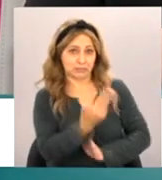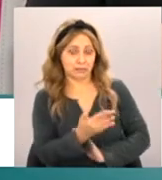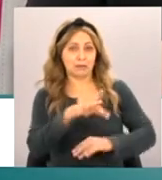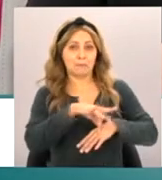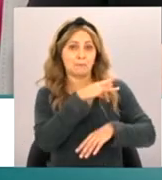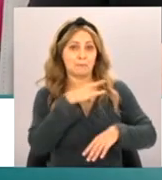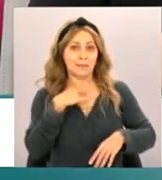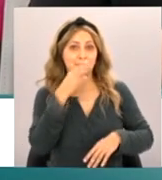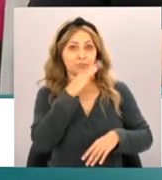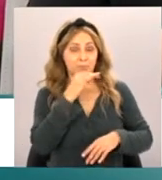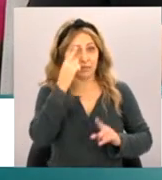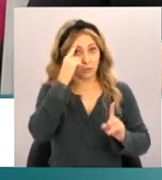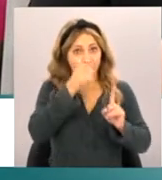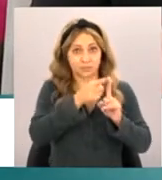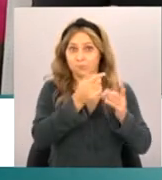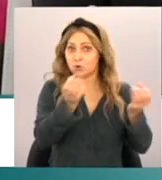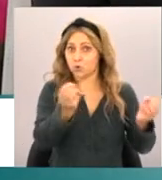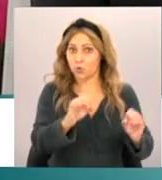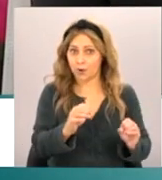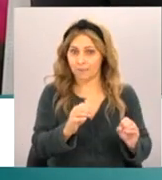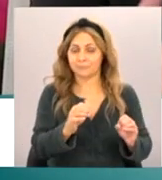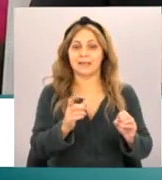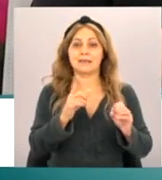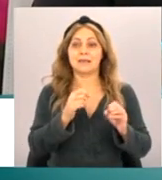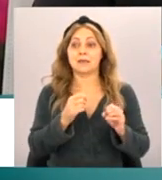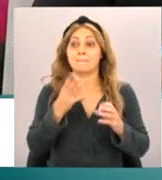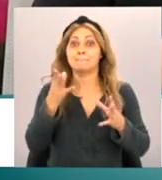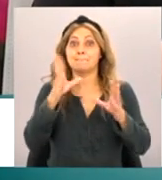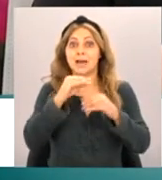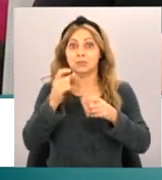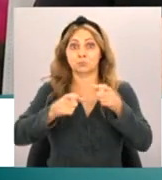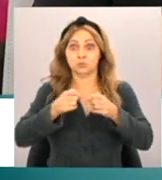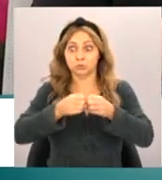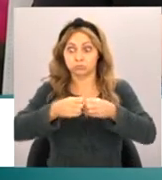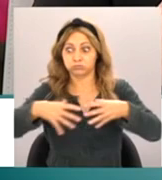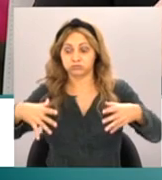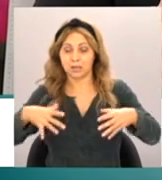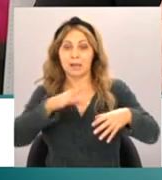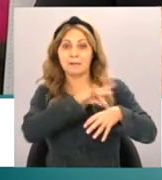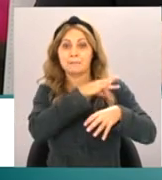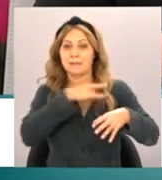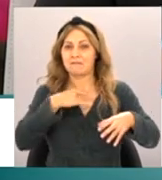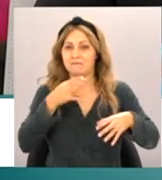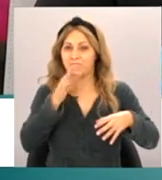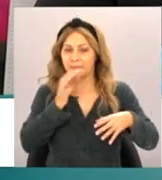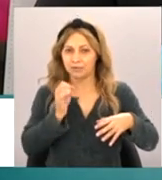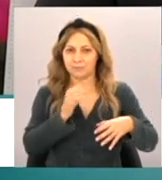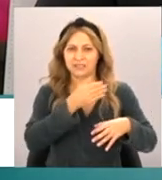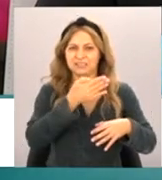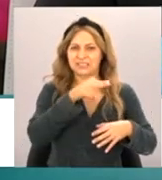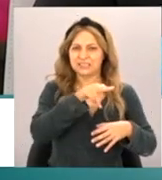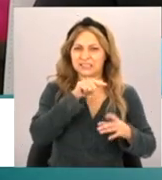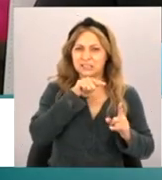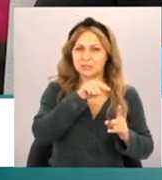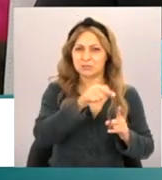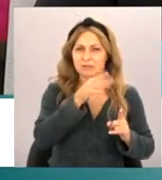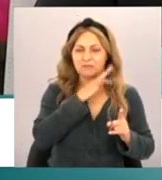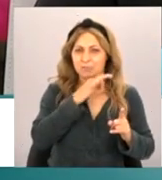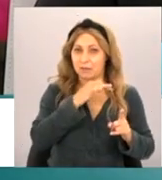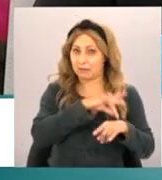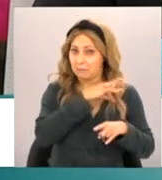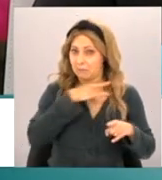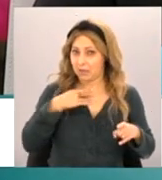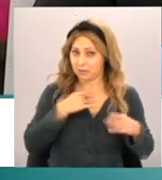médico família ensinou aconteceu e o número vem subindo e nós tínhamos cerca de 700 mil famílias sem médico de família em